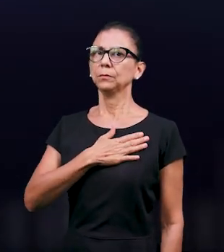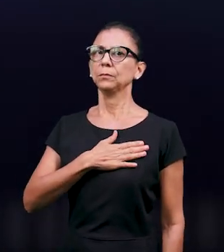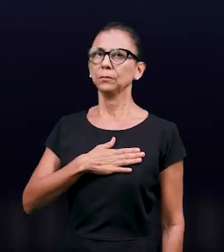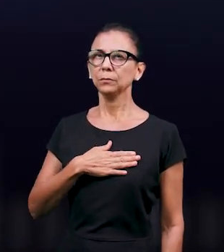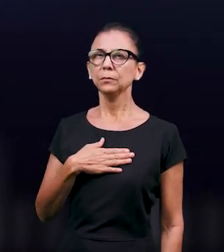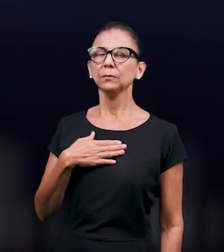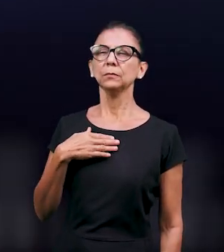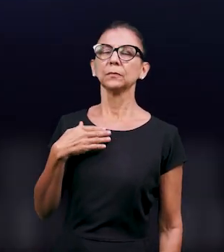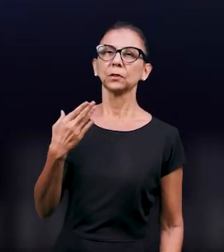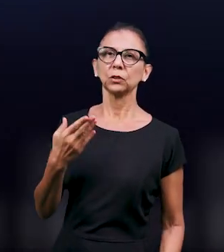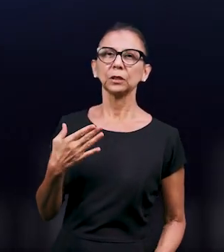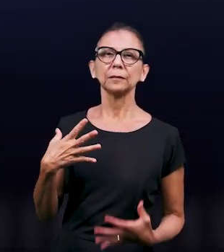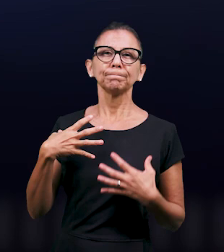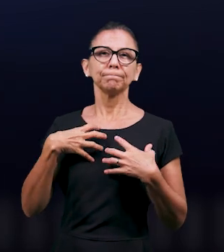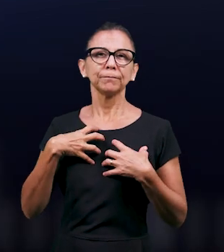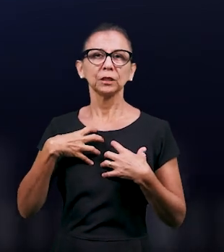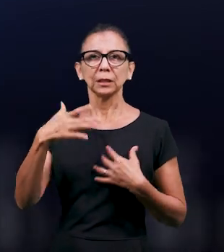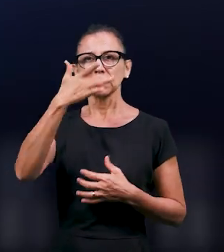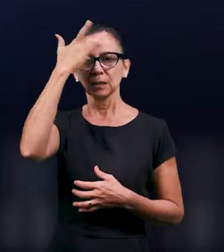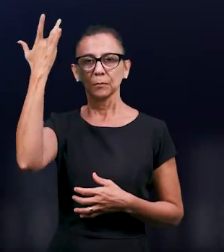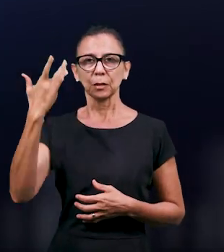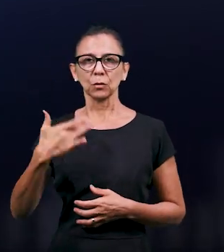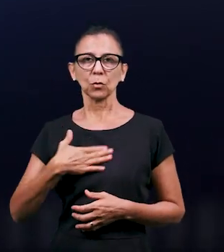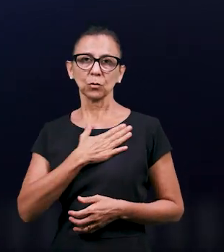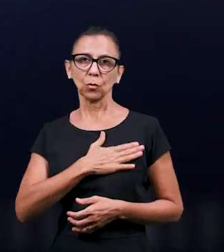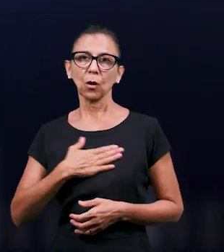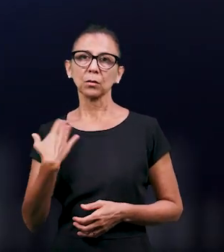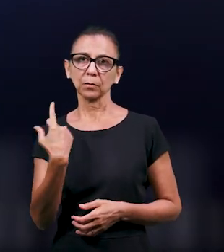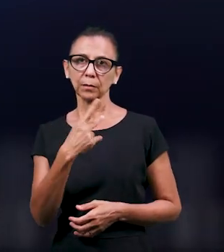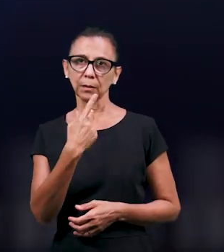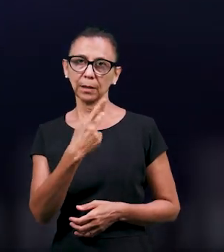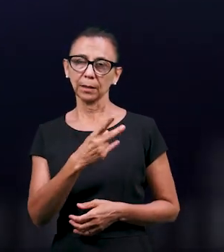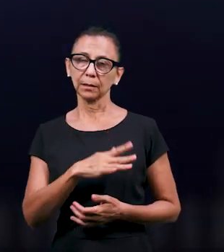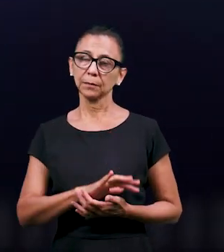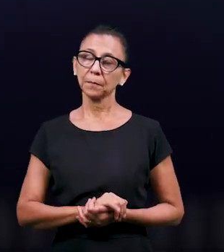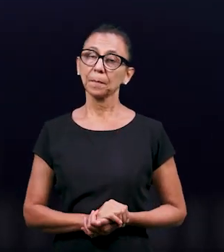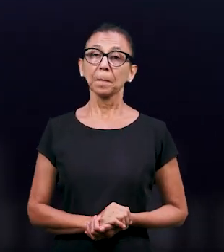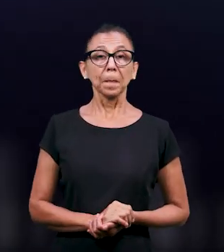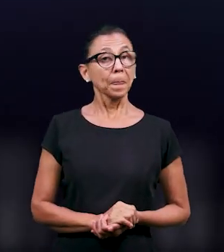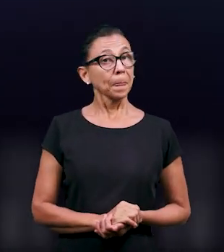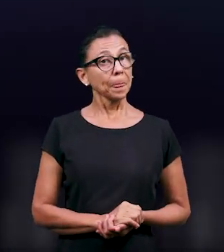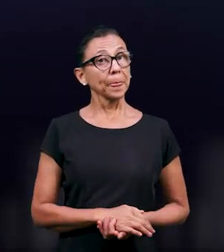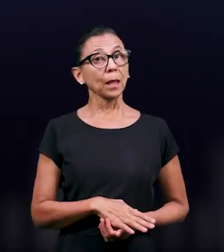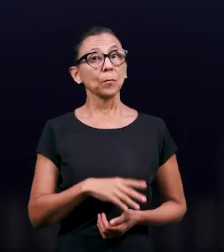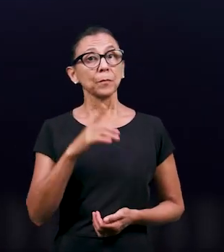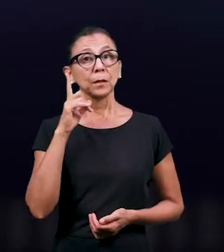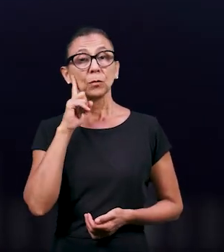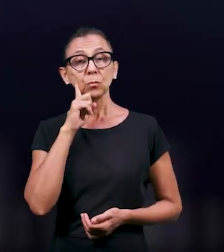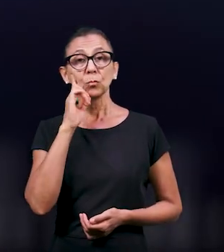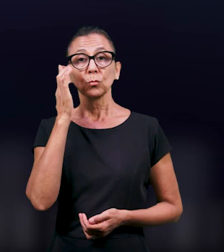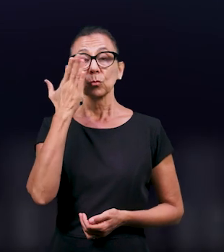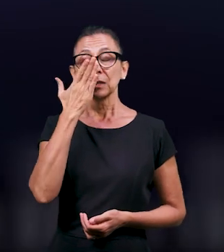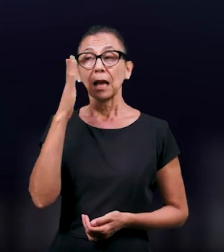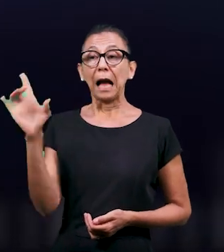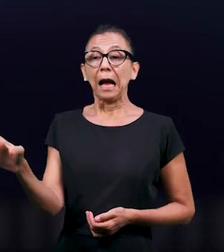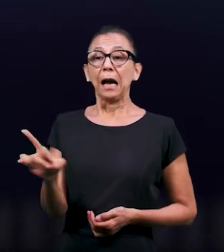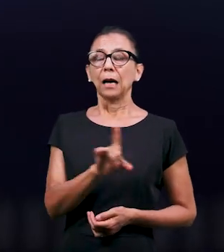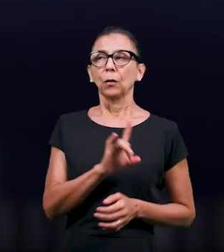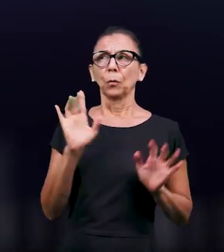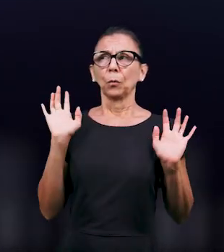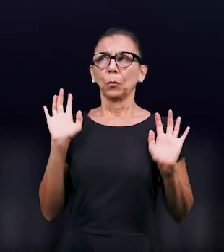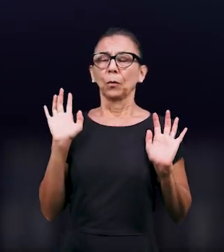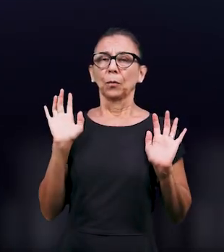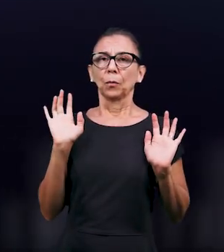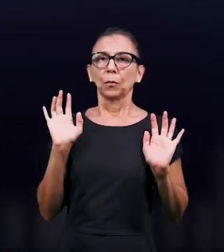e essas pessoas se importam com eles. Então, quando chegar um surdo cego na igreja de vocês, não deixem eles lá, eu não vou nem chegar perto